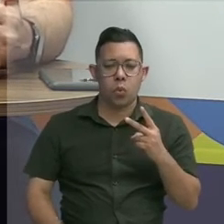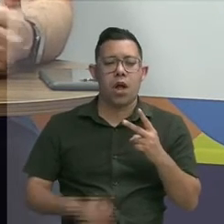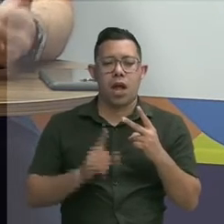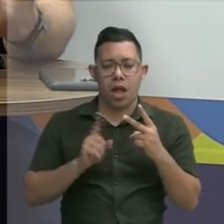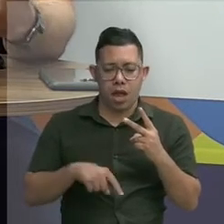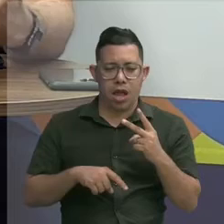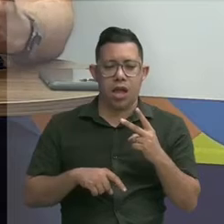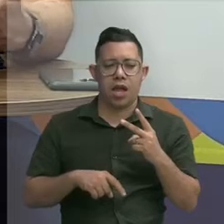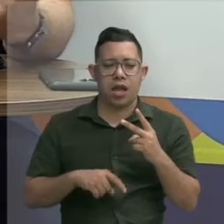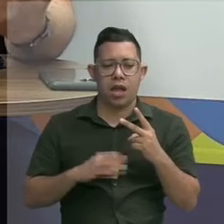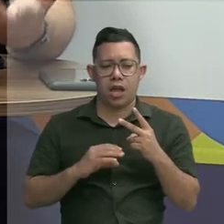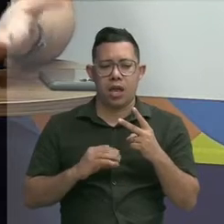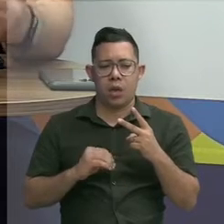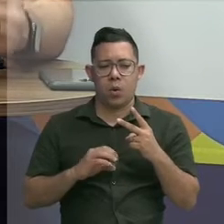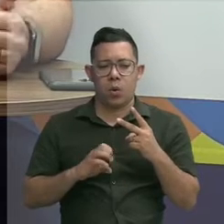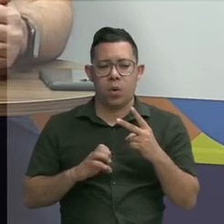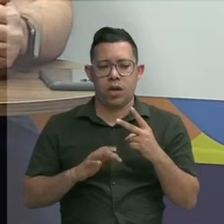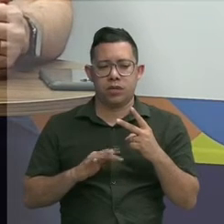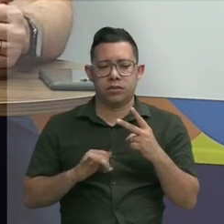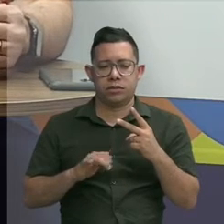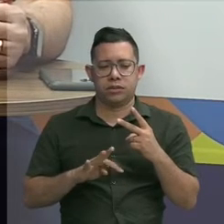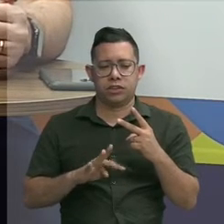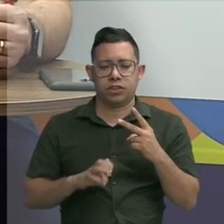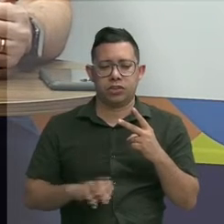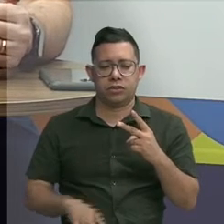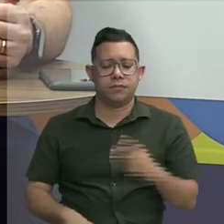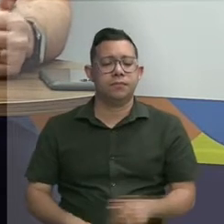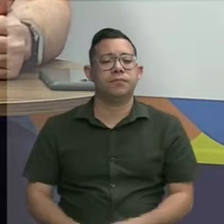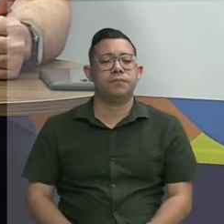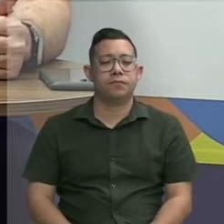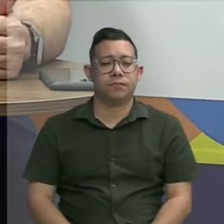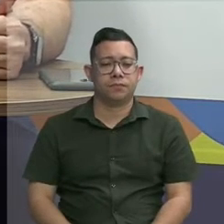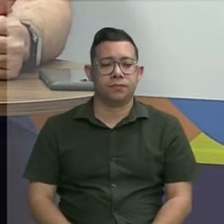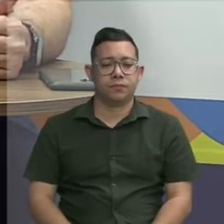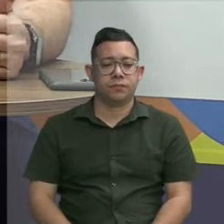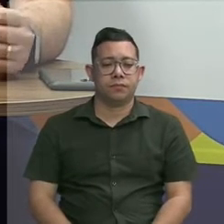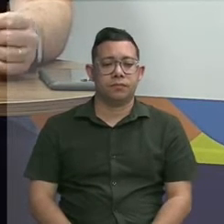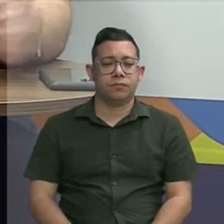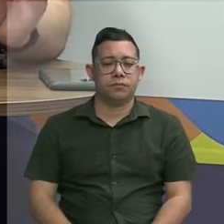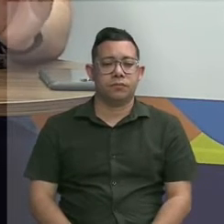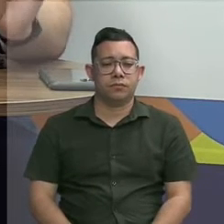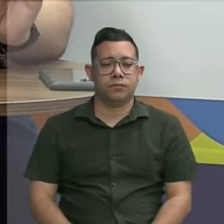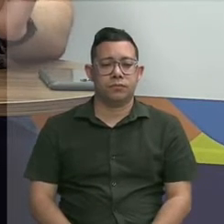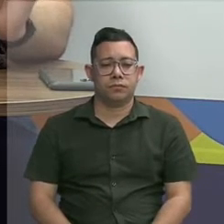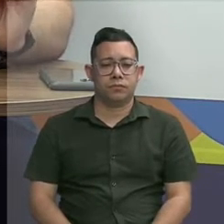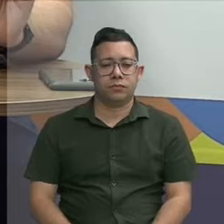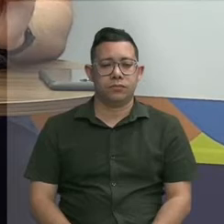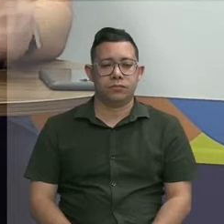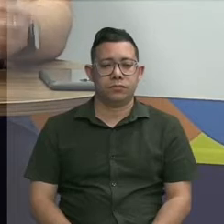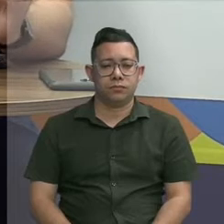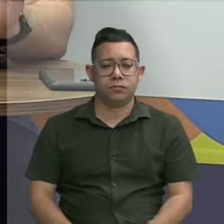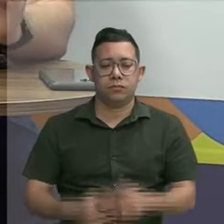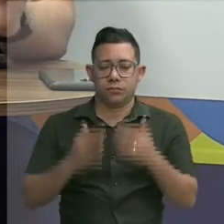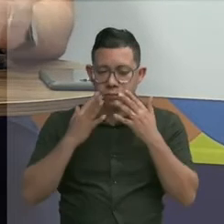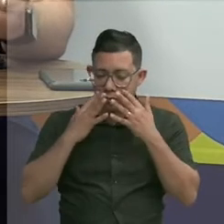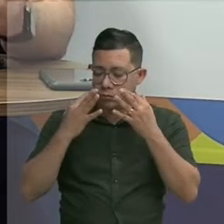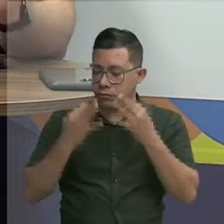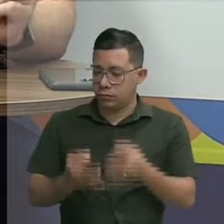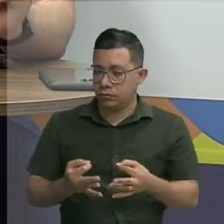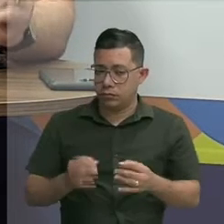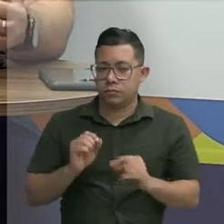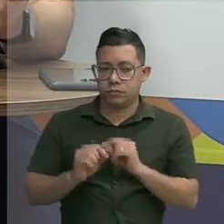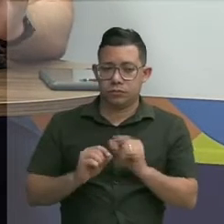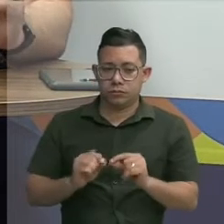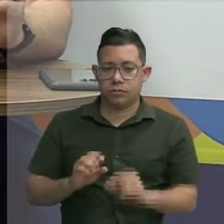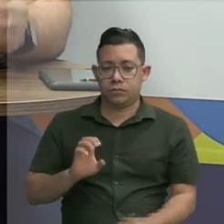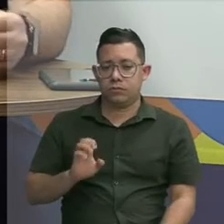tá o X ela é variável Tá certo eu fiquei atenção uma coisa uma equação